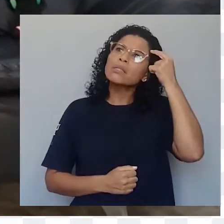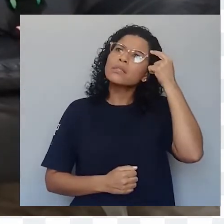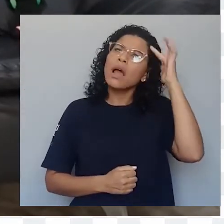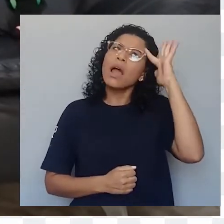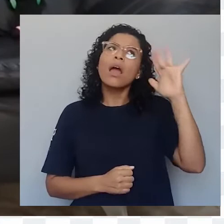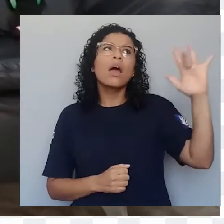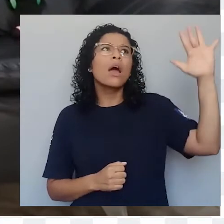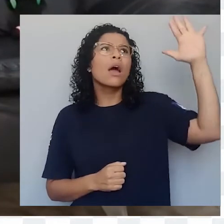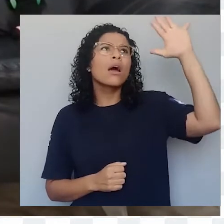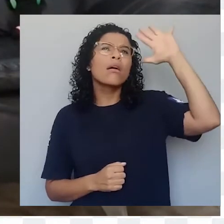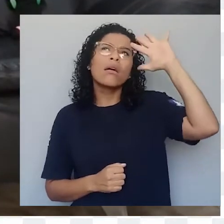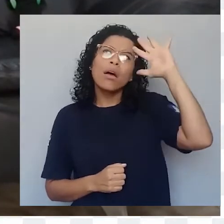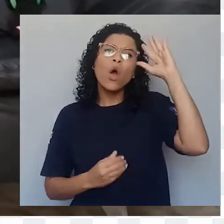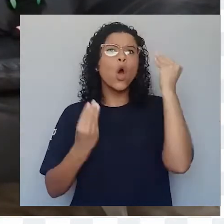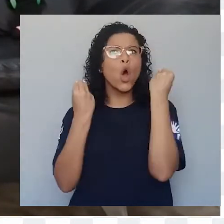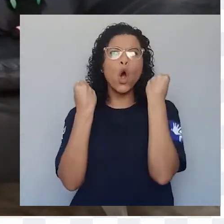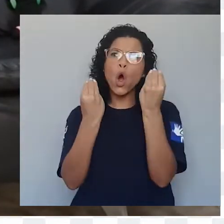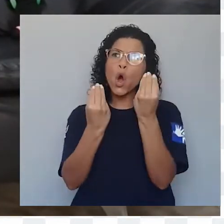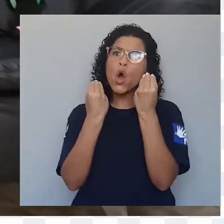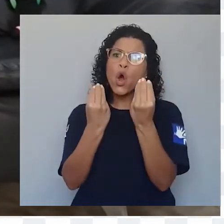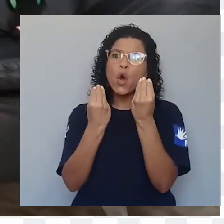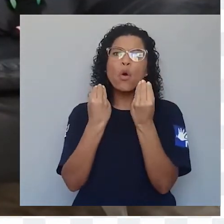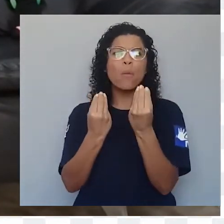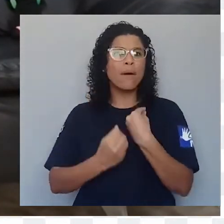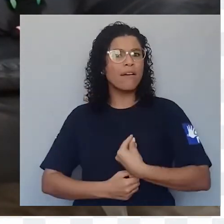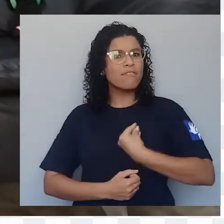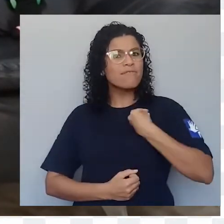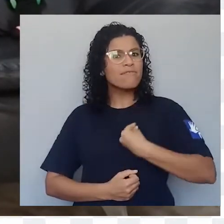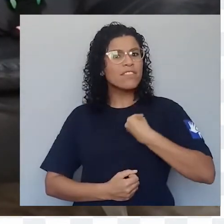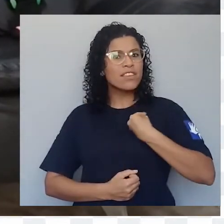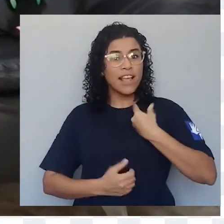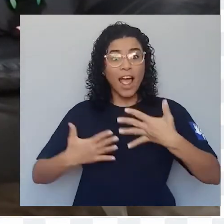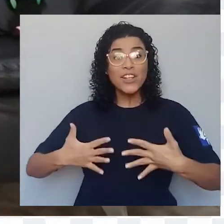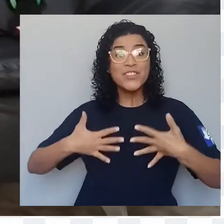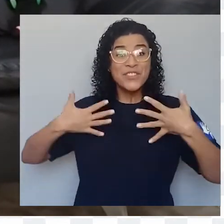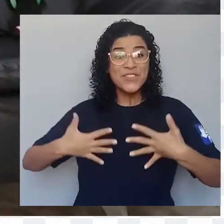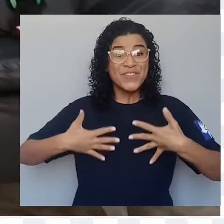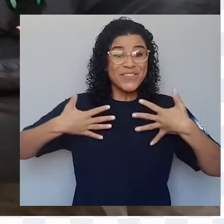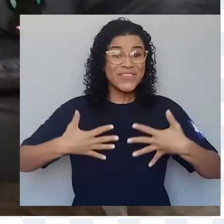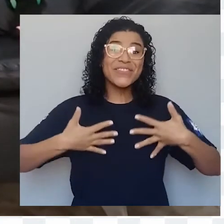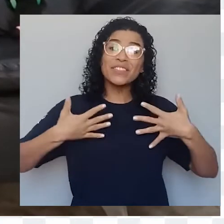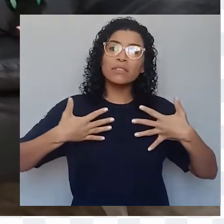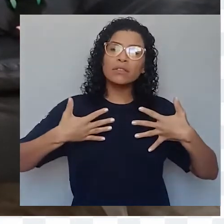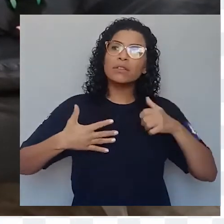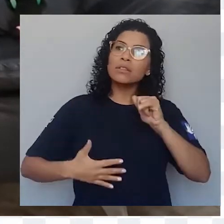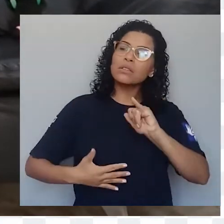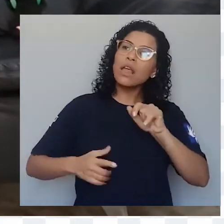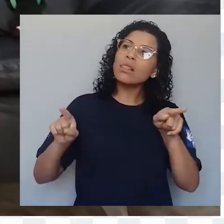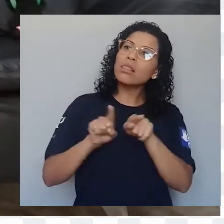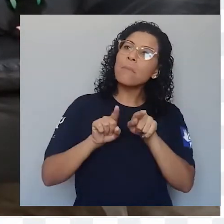menino começou a imaginar como a vida poderia ser divertida